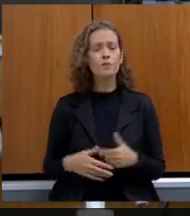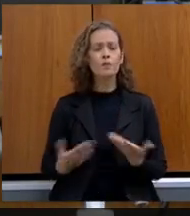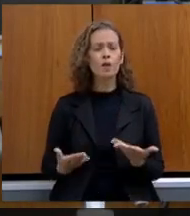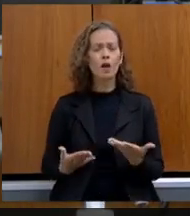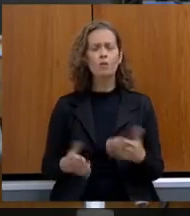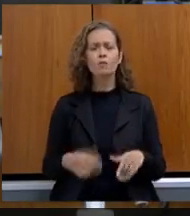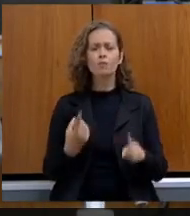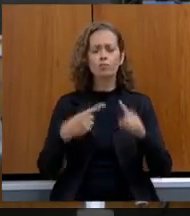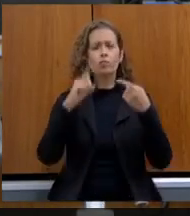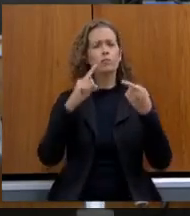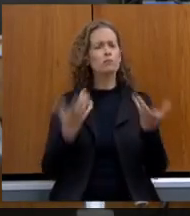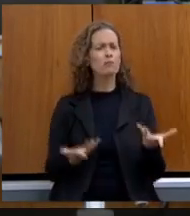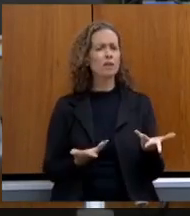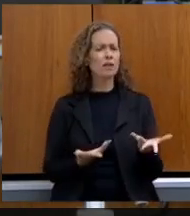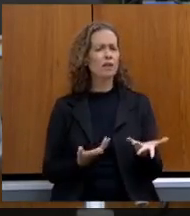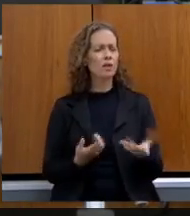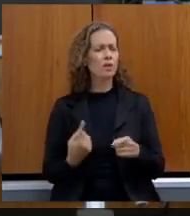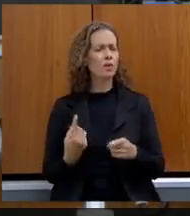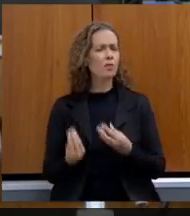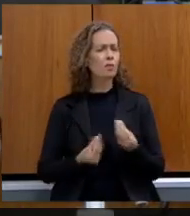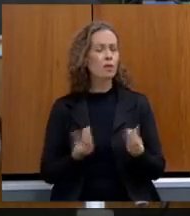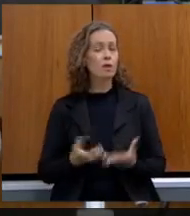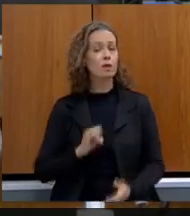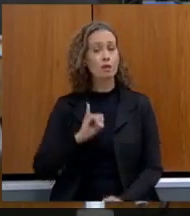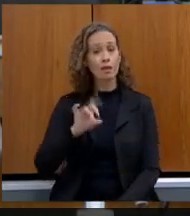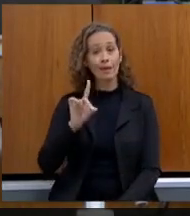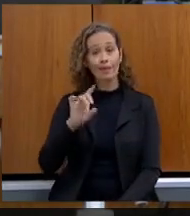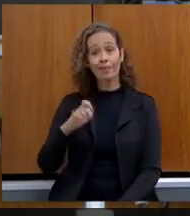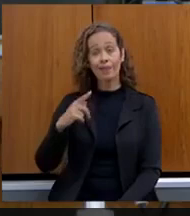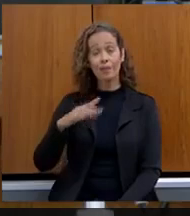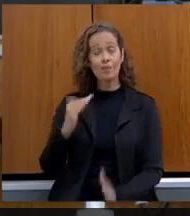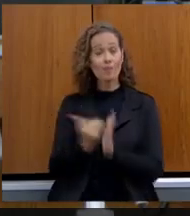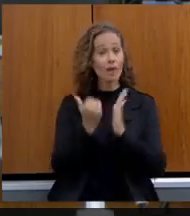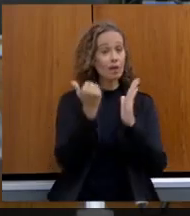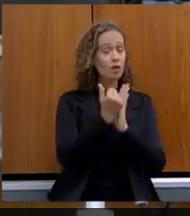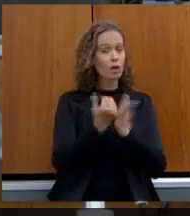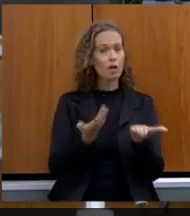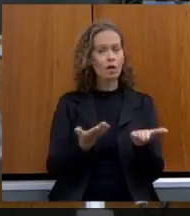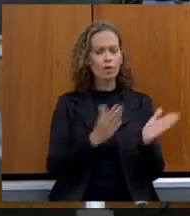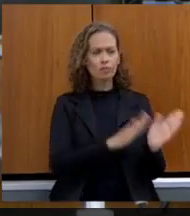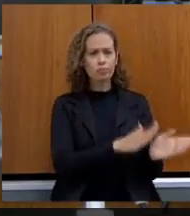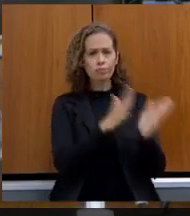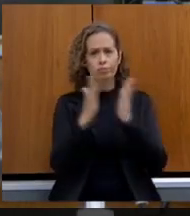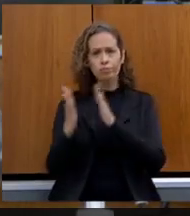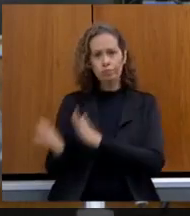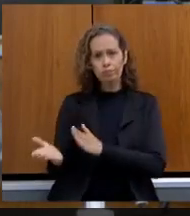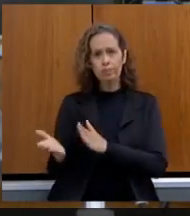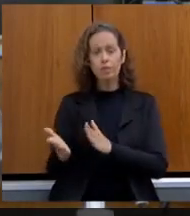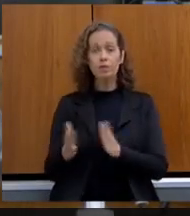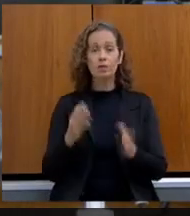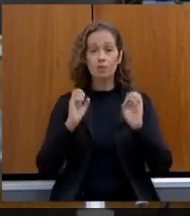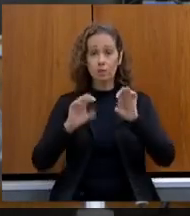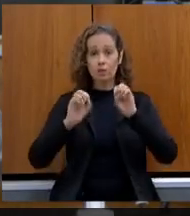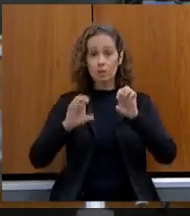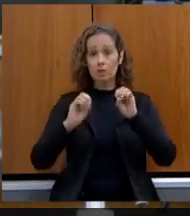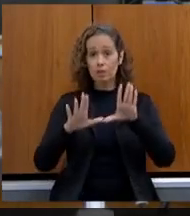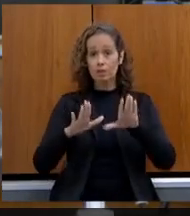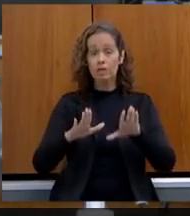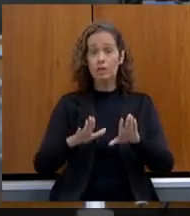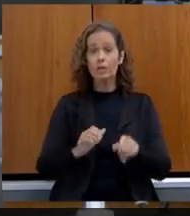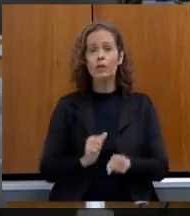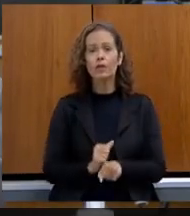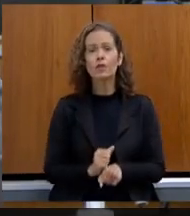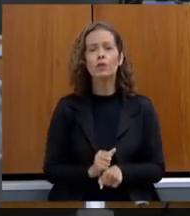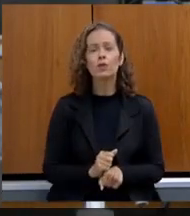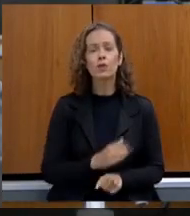sucesso o maior e bebe da história do ensino médio de Minas Gerais isso gente precisava